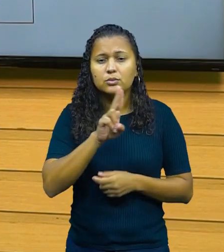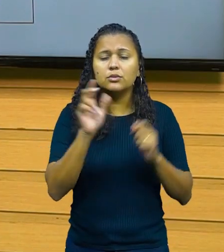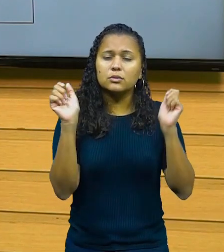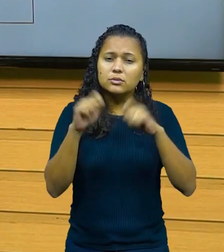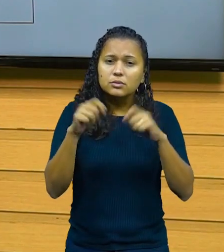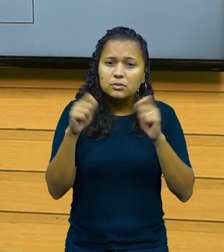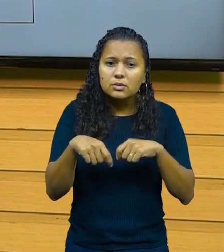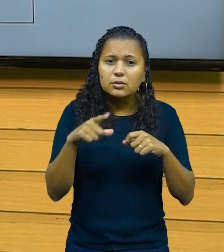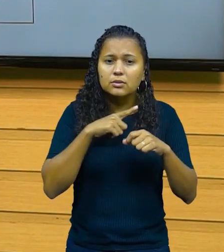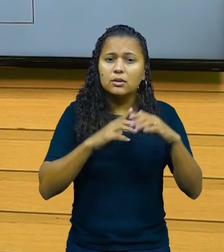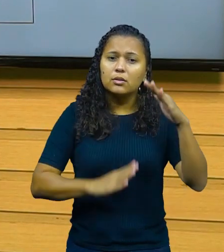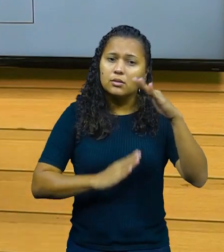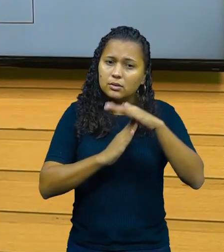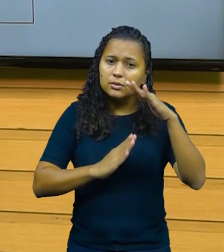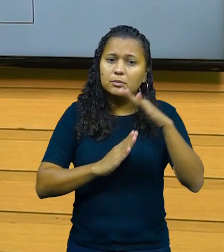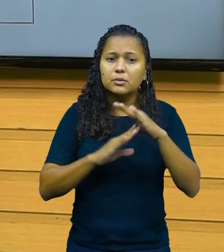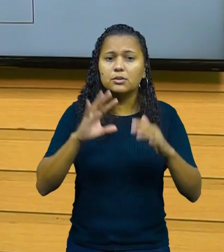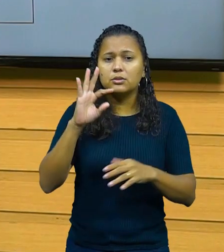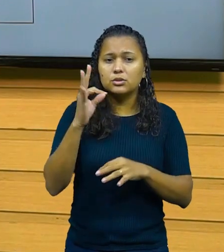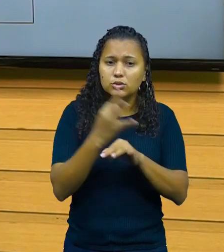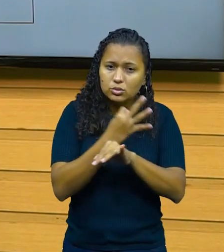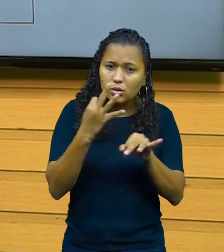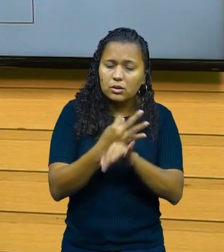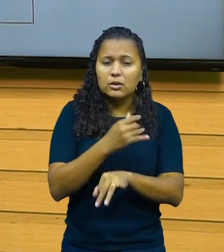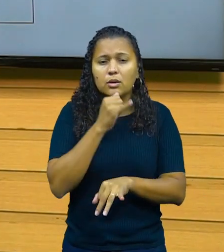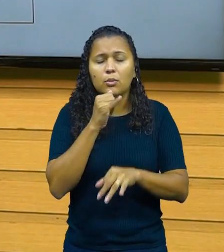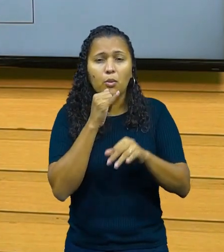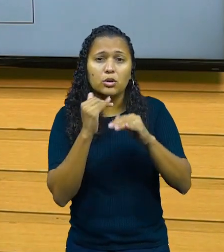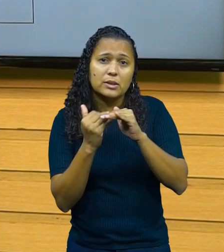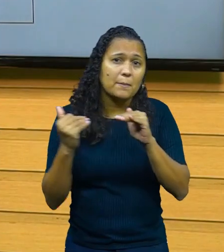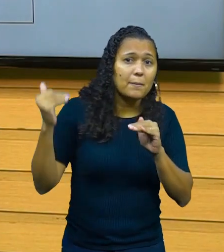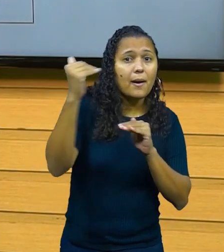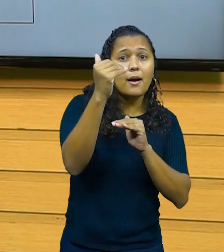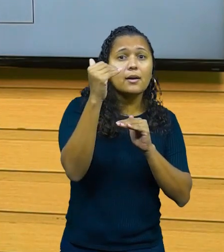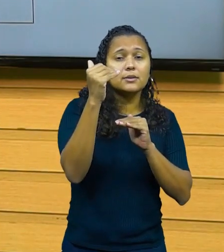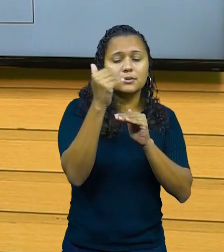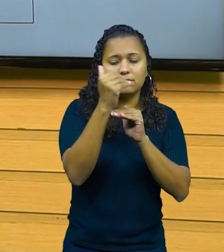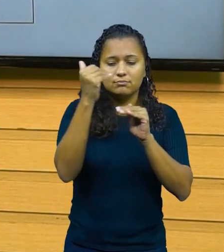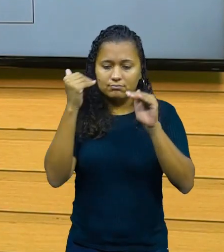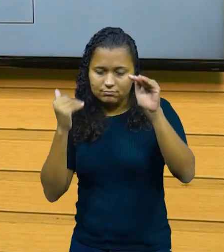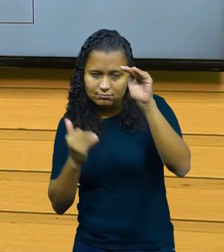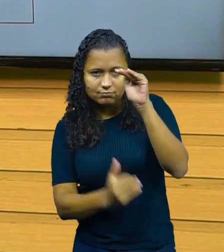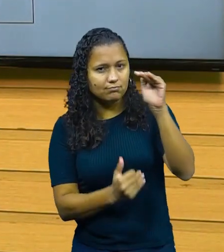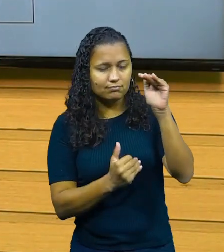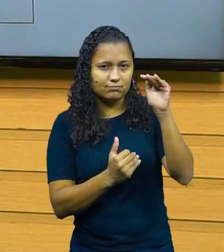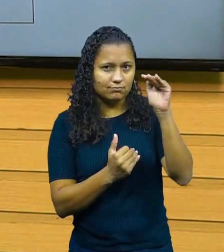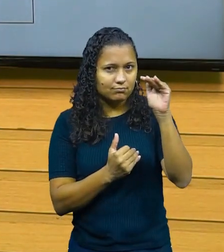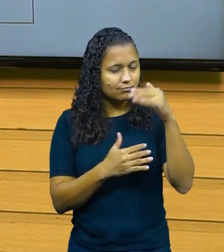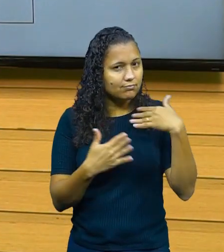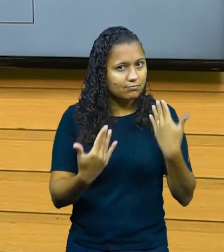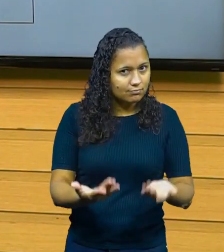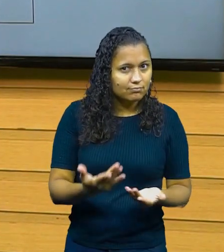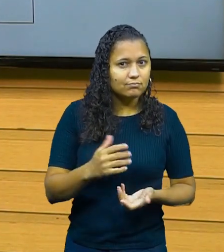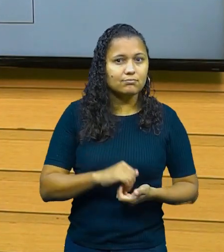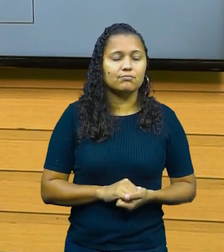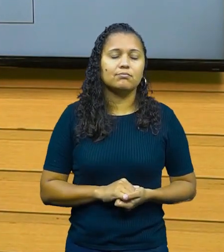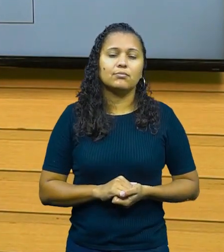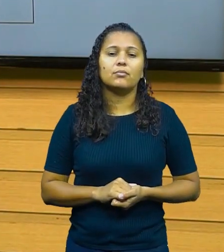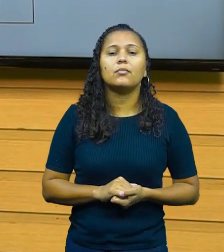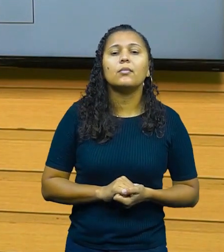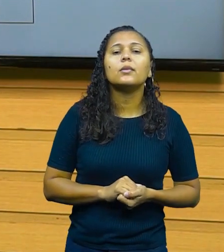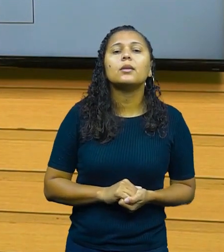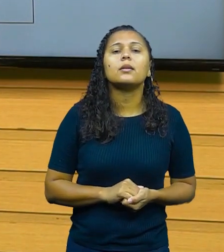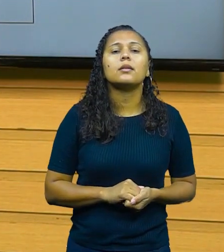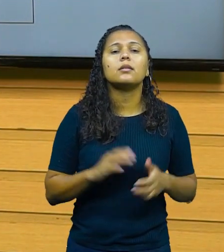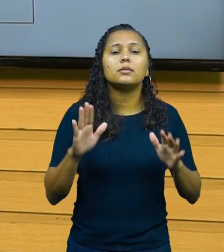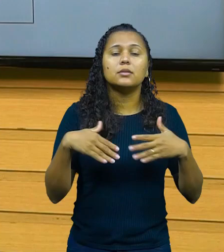estabelecido um limite de tolerância. Então, ele não pode nem ultrapassar e nem não se aproximar desse limite